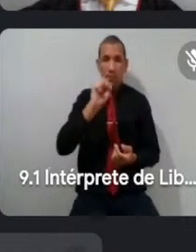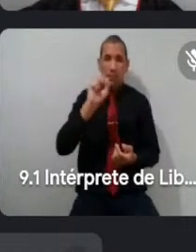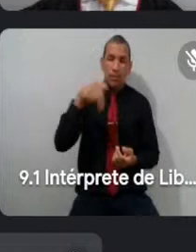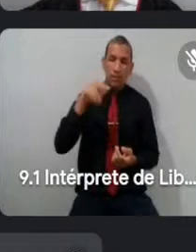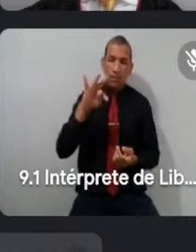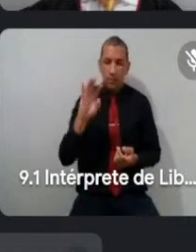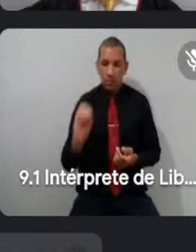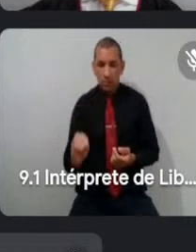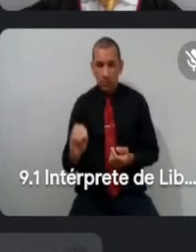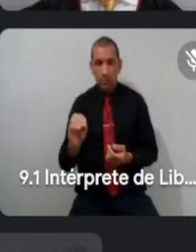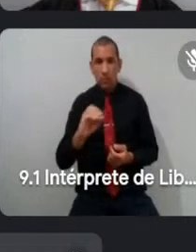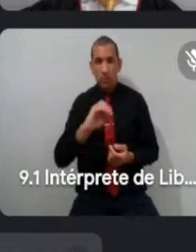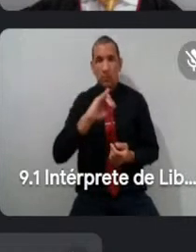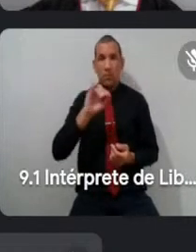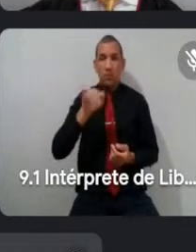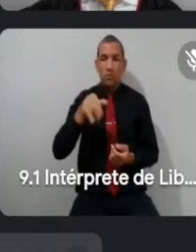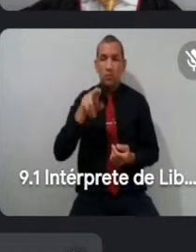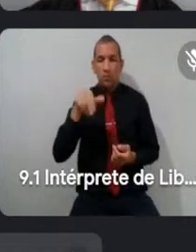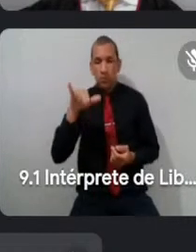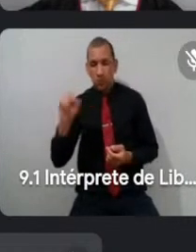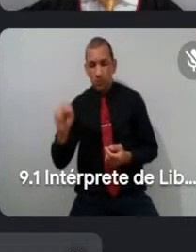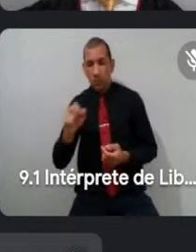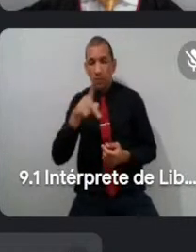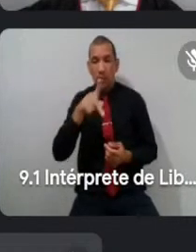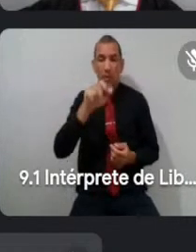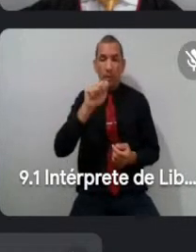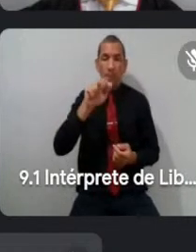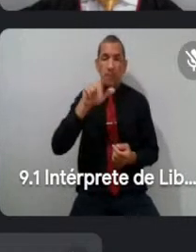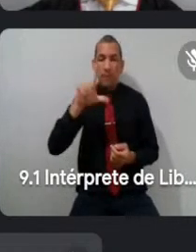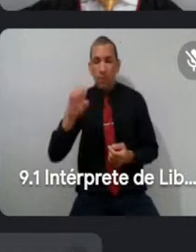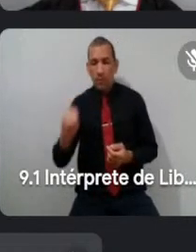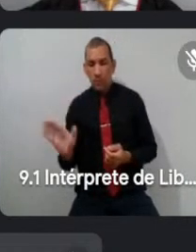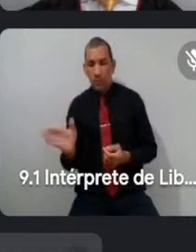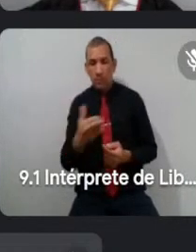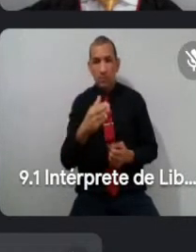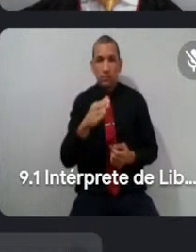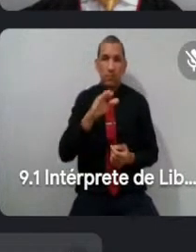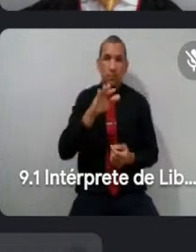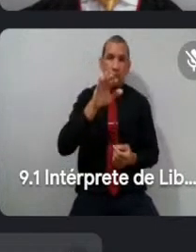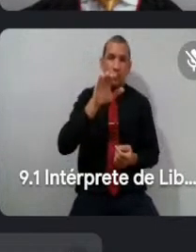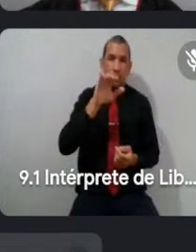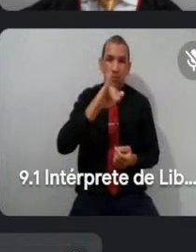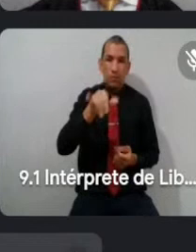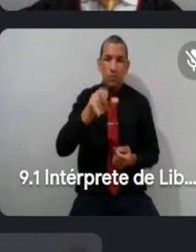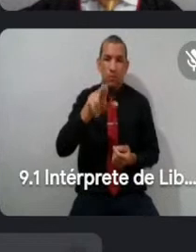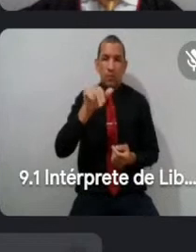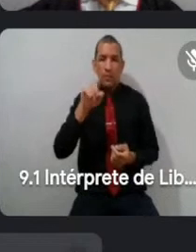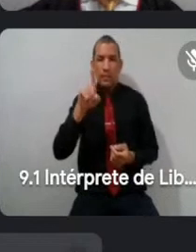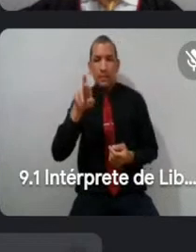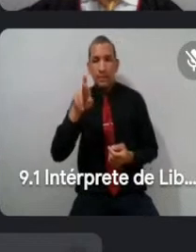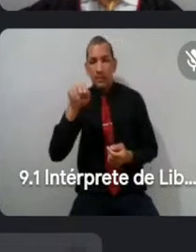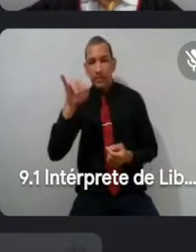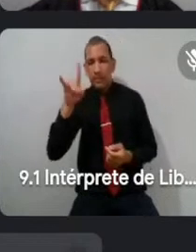São Paulo Antonio pedreiro O Jurandir Fidelis da Silva